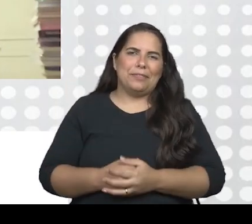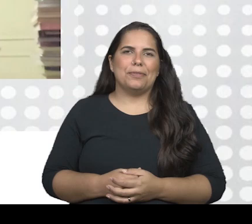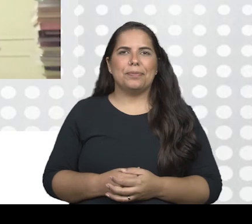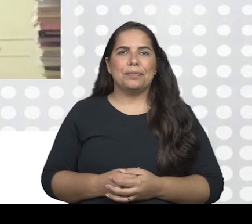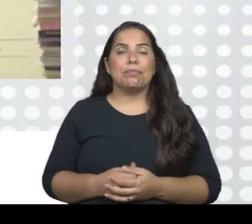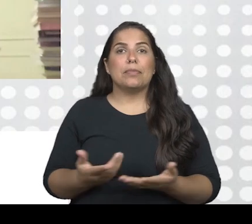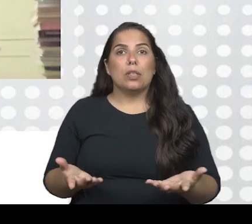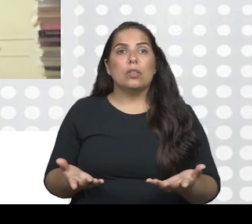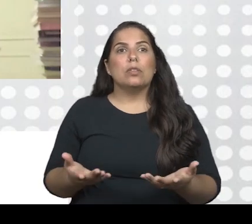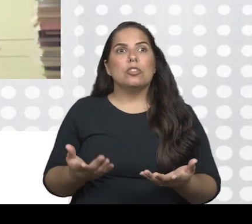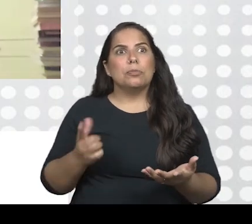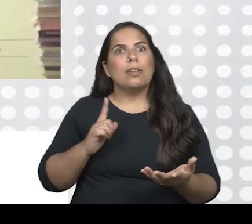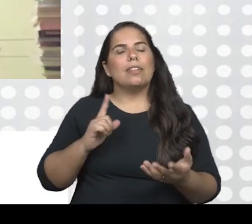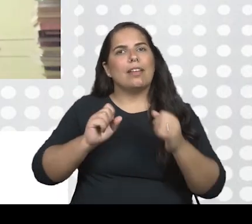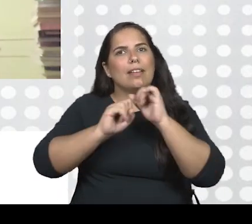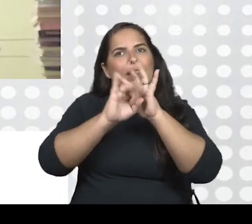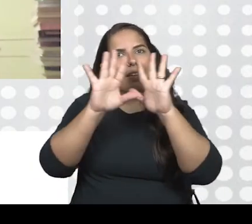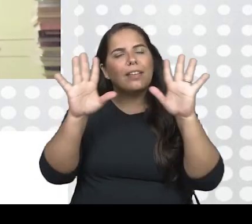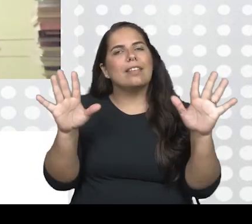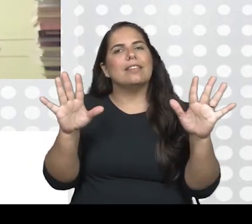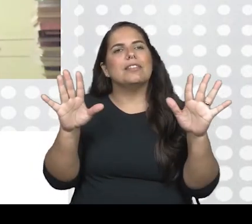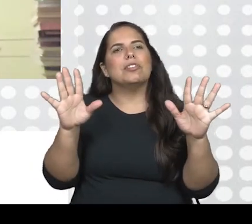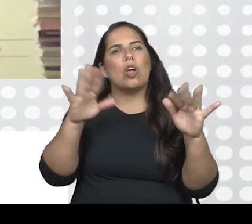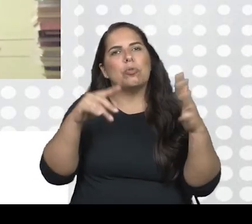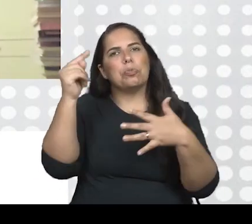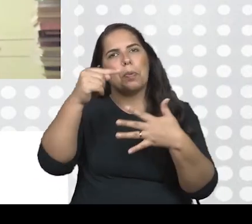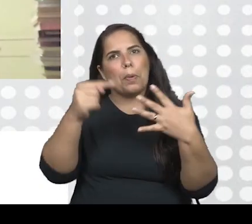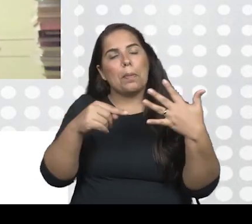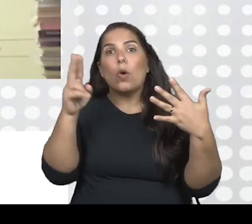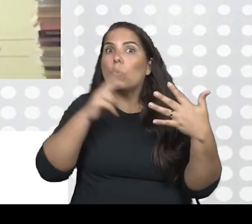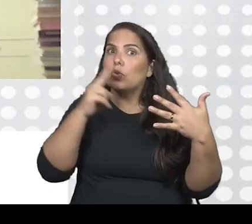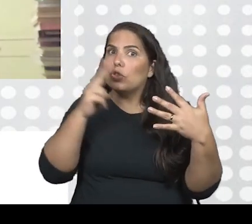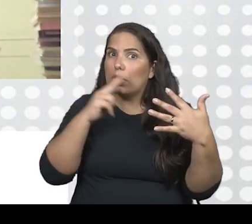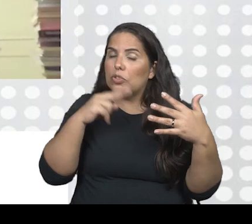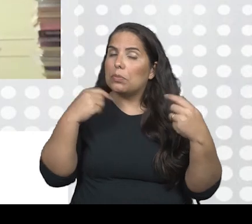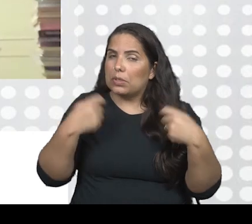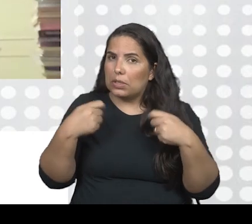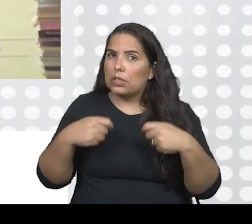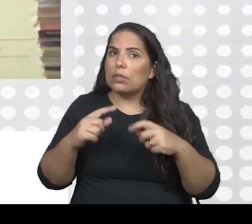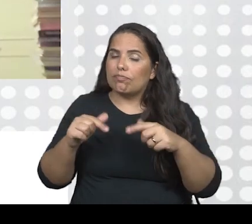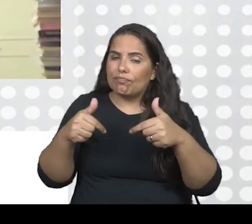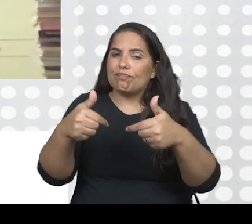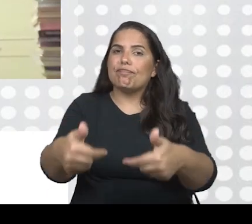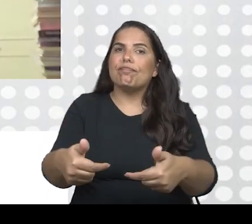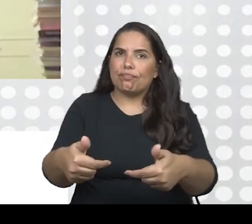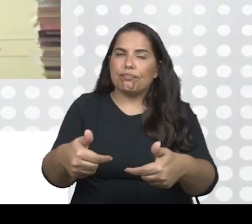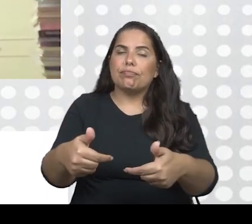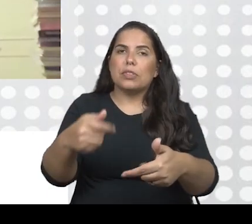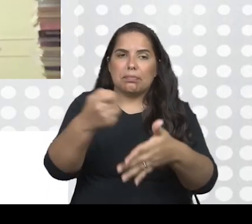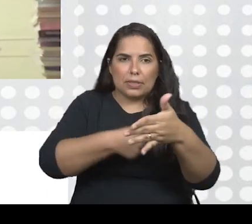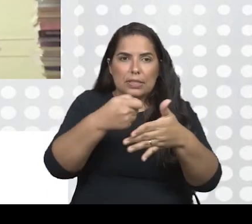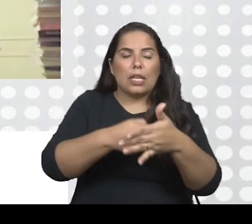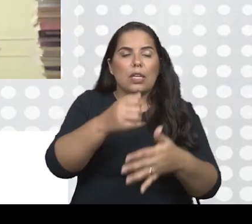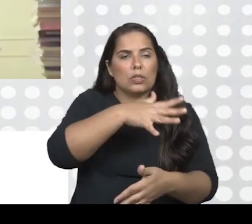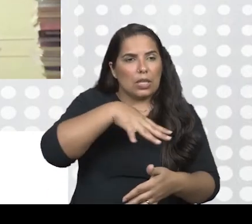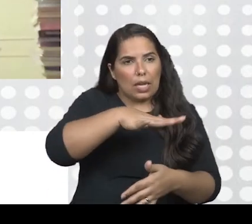Eu espero ter trazido aqui algumas questões urgentes que precisamos enfrentar, não só no nosso